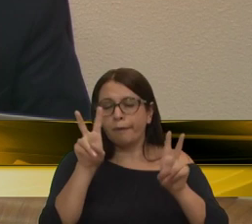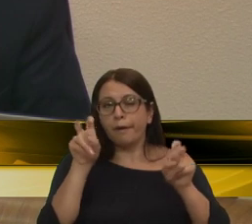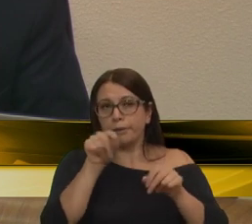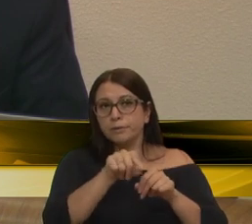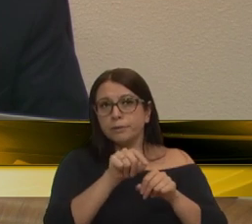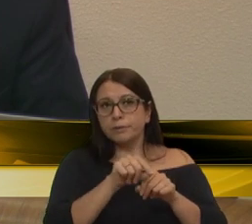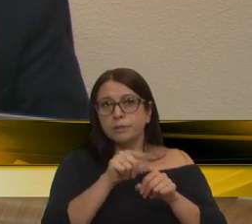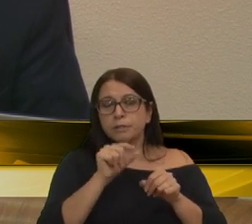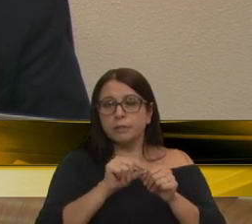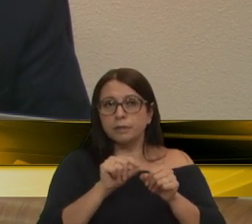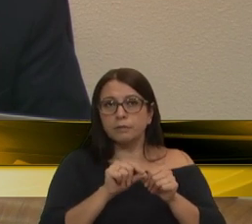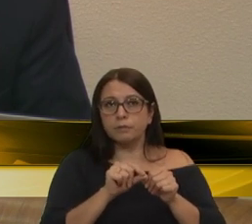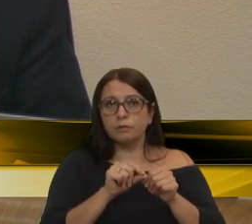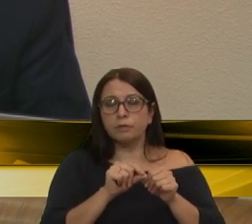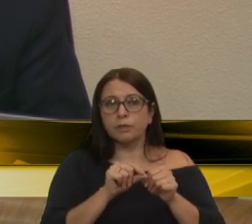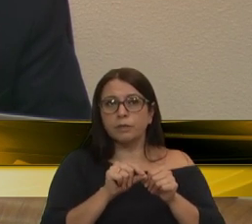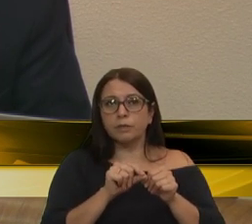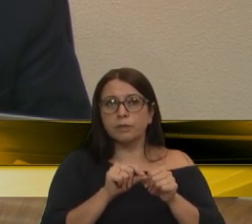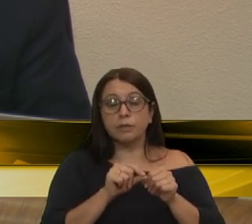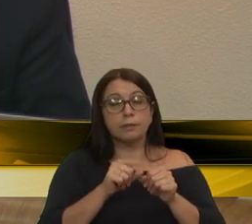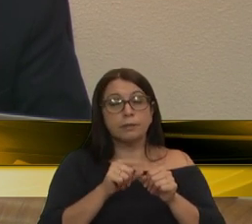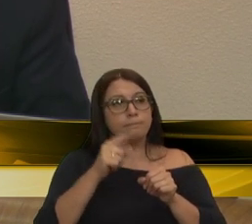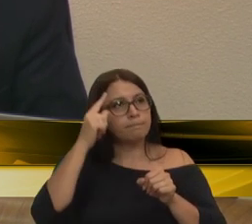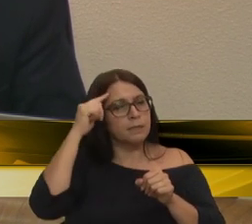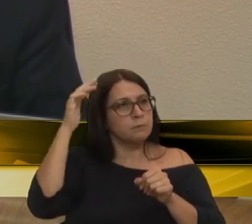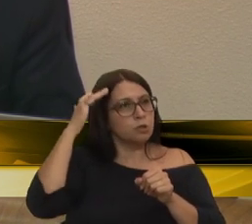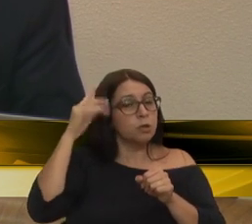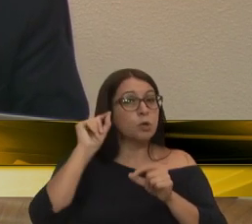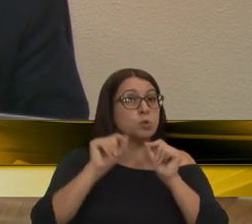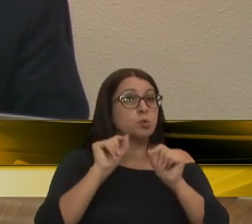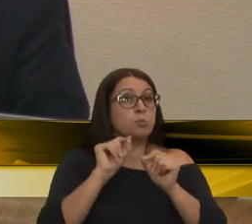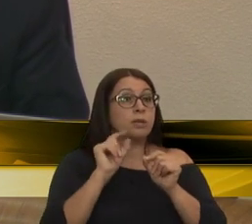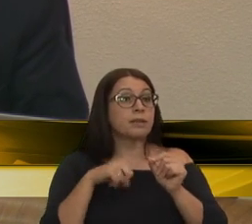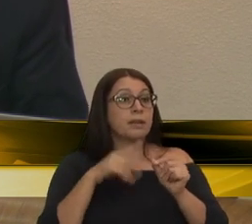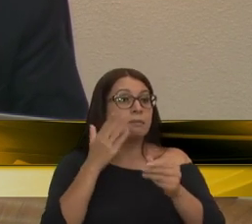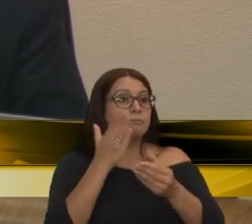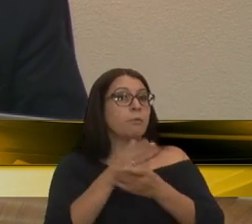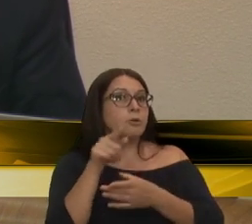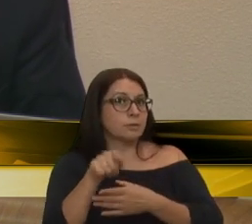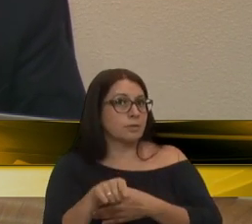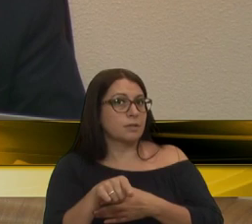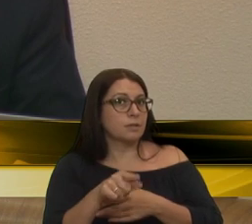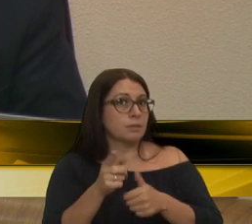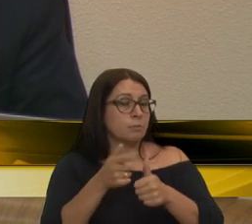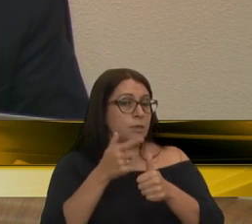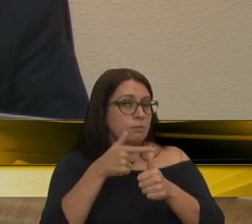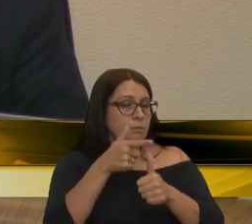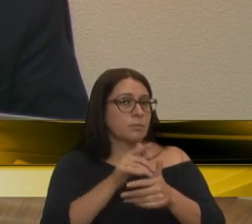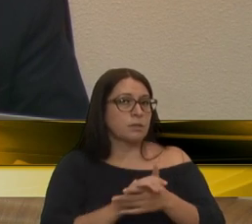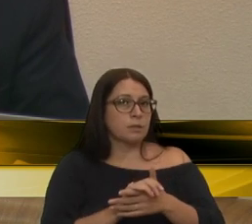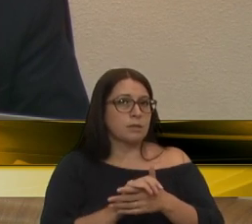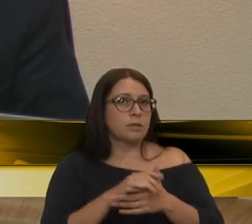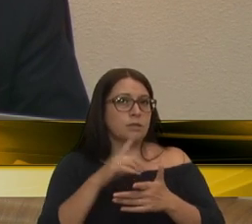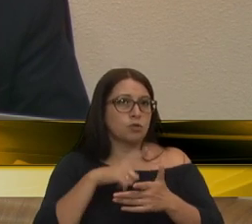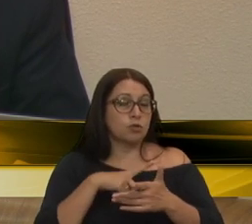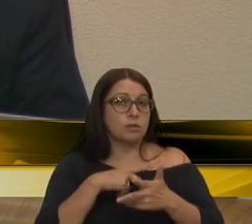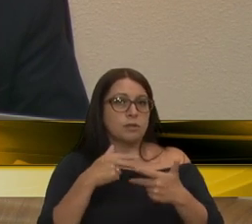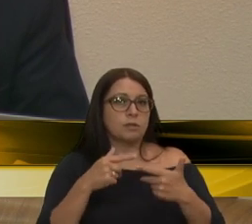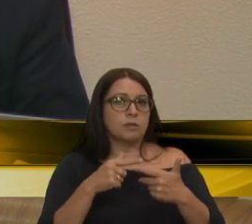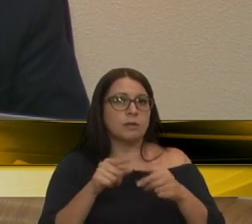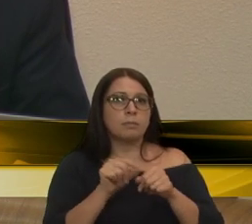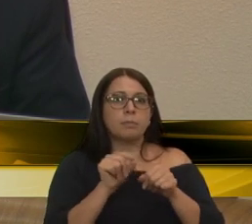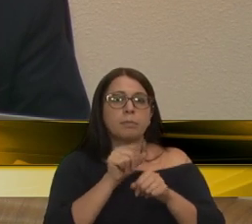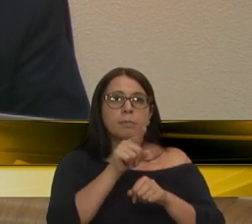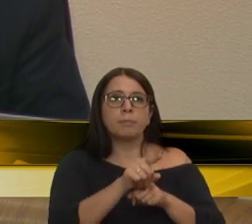me feito muito meditar sobre as questões nele postas. Pois bem, primeiramente, havia indeferido o pleito